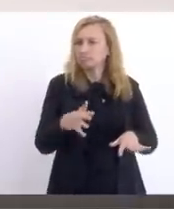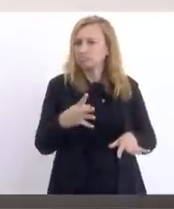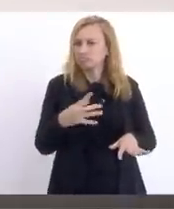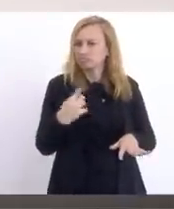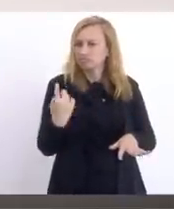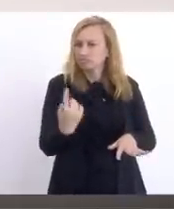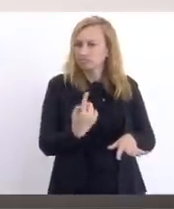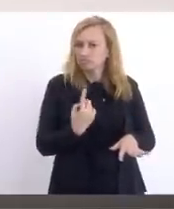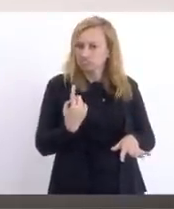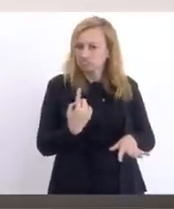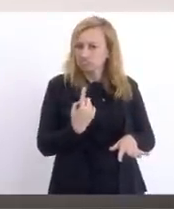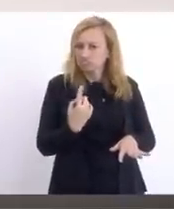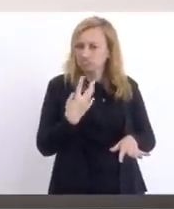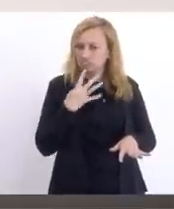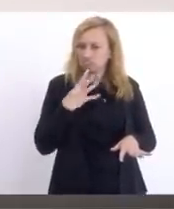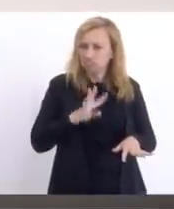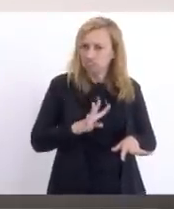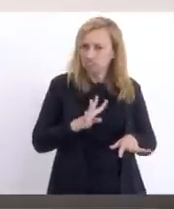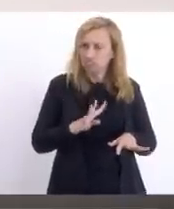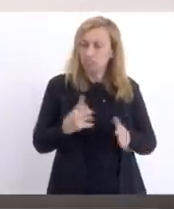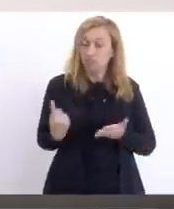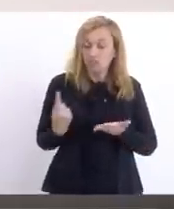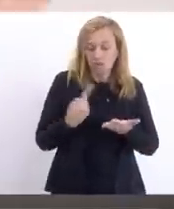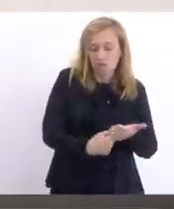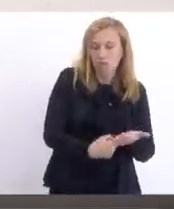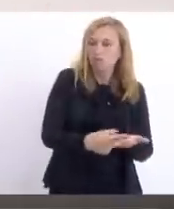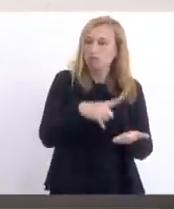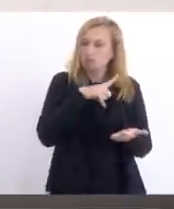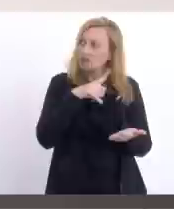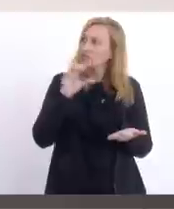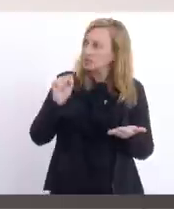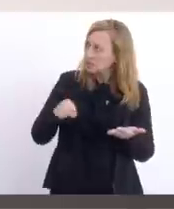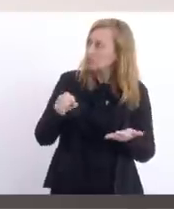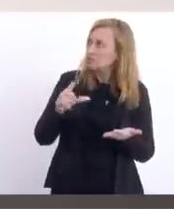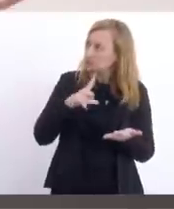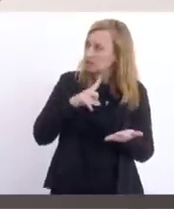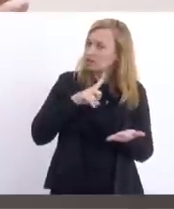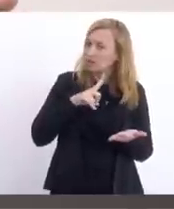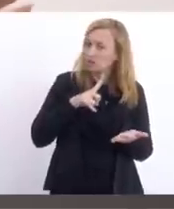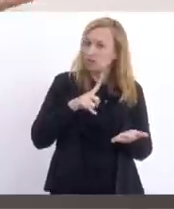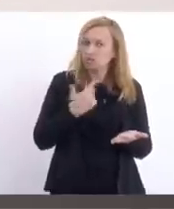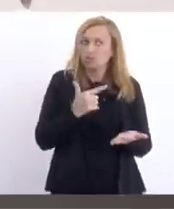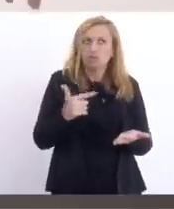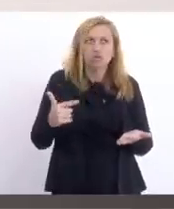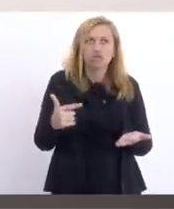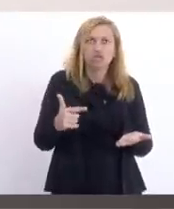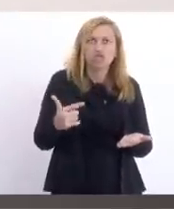desconhecemos. E no momento em que foi firmado o acordo, de fato, nós não tínhamos